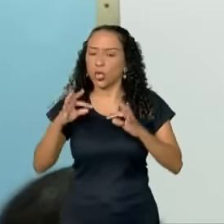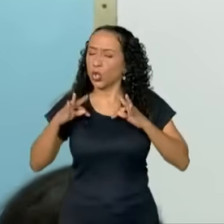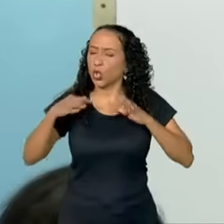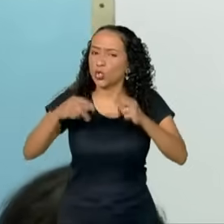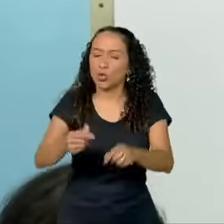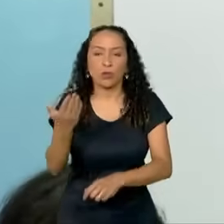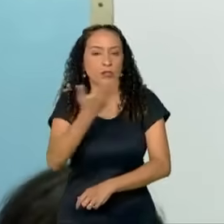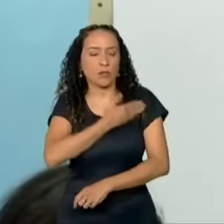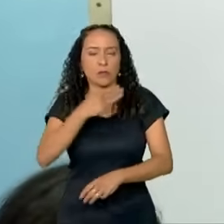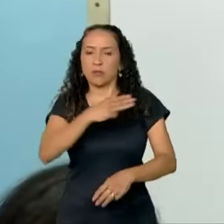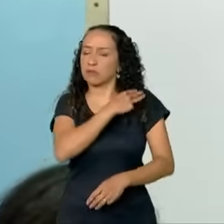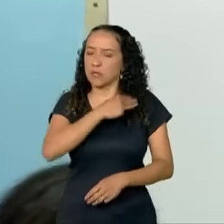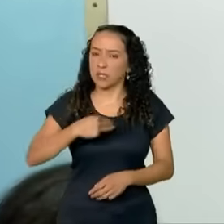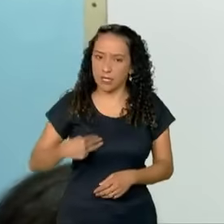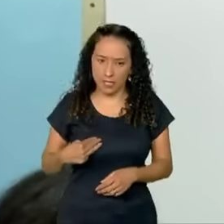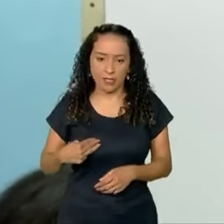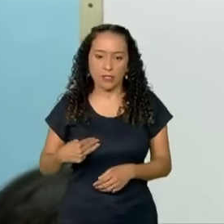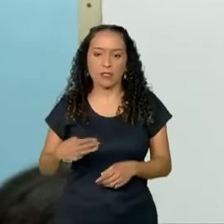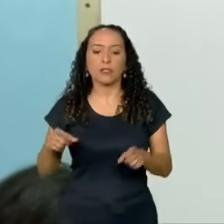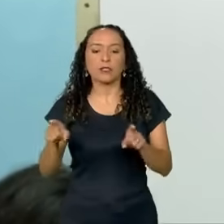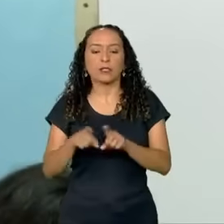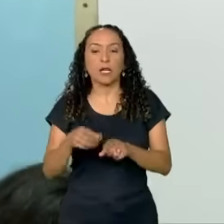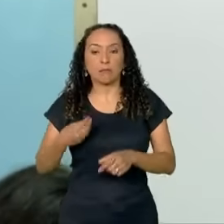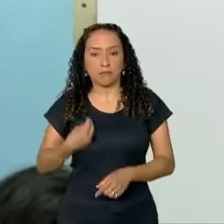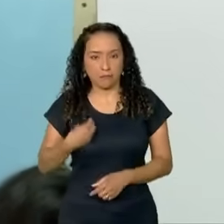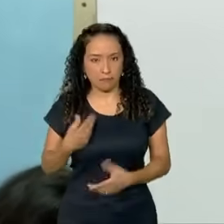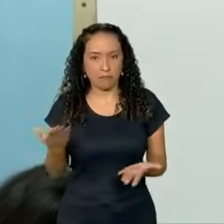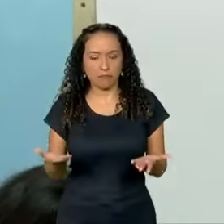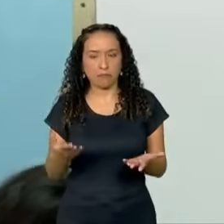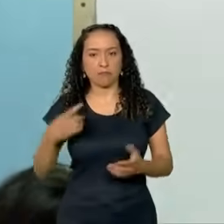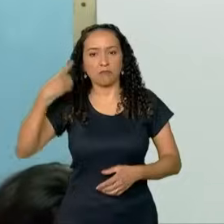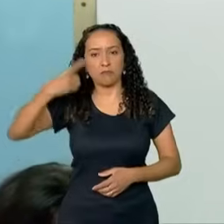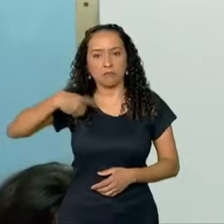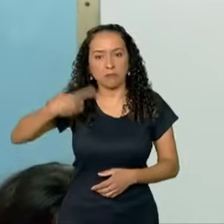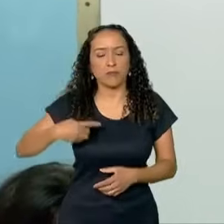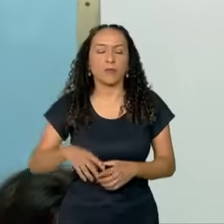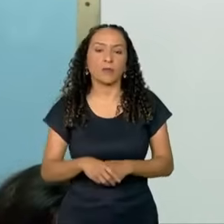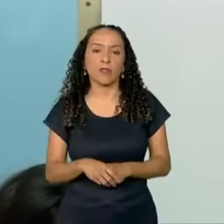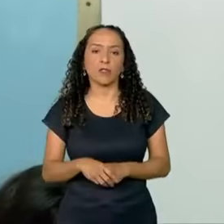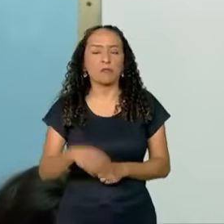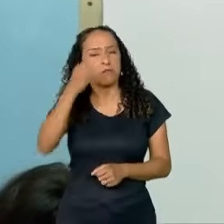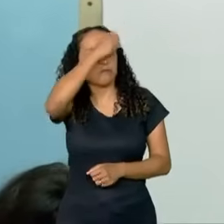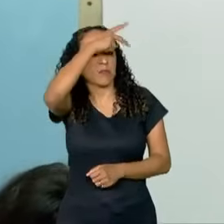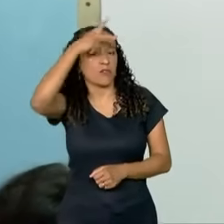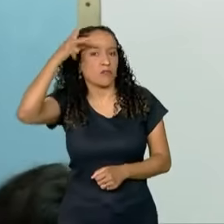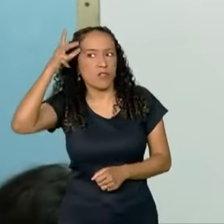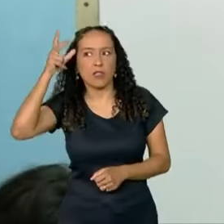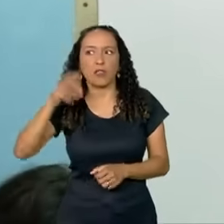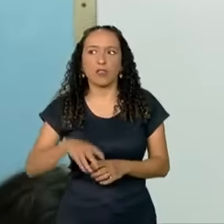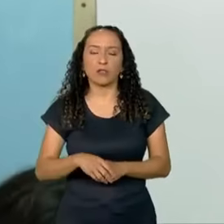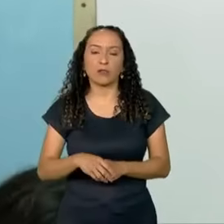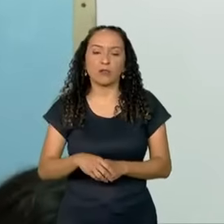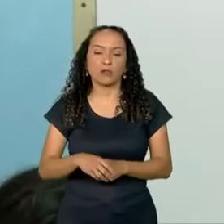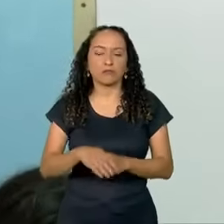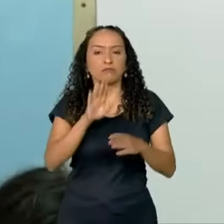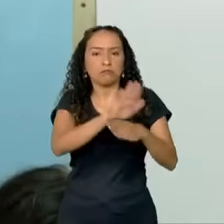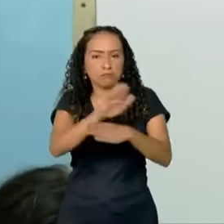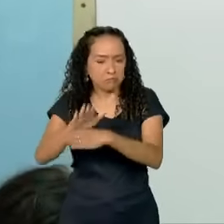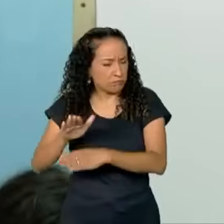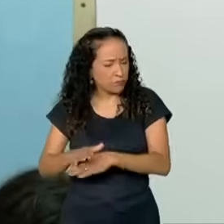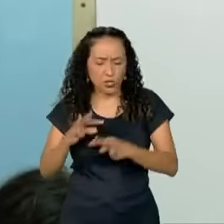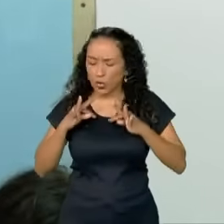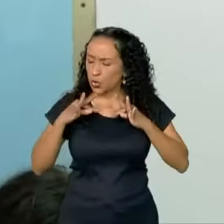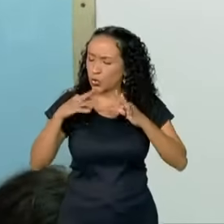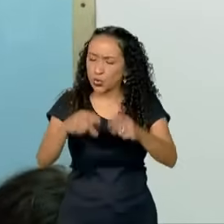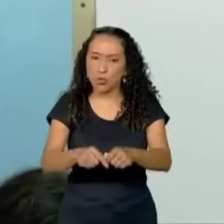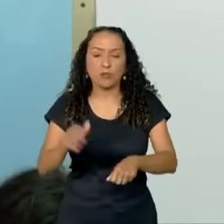nossos colegas ministros, imprensa aqui presente, parlamentares, prefeitos, colaboradores.